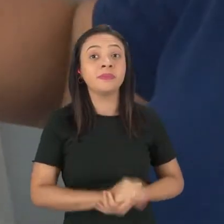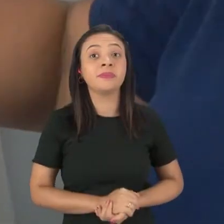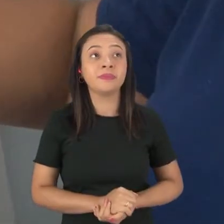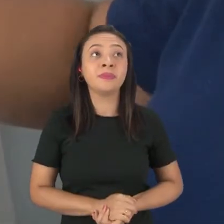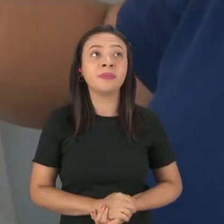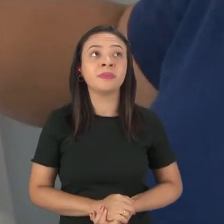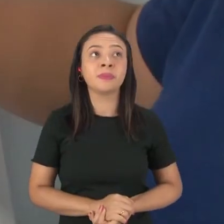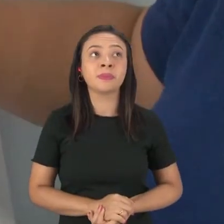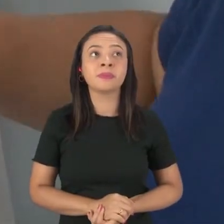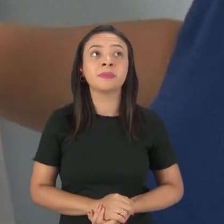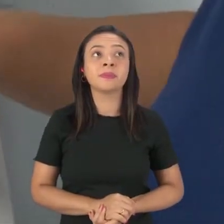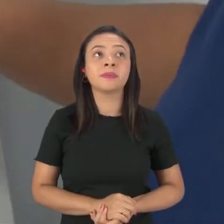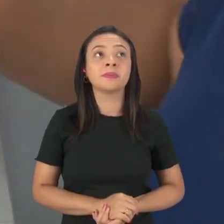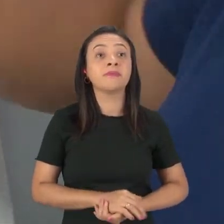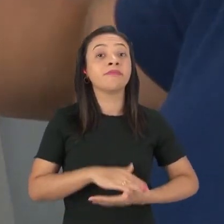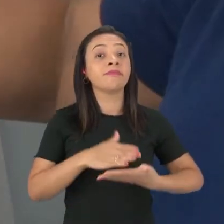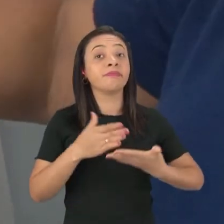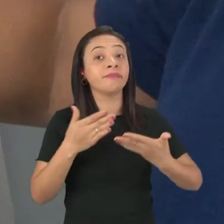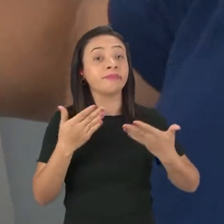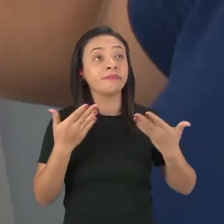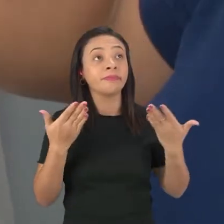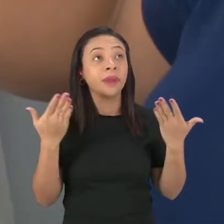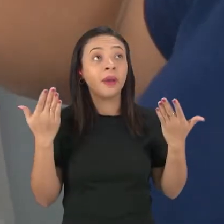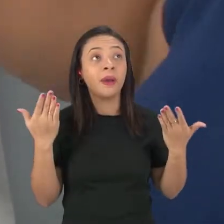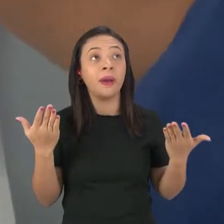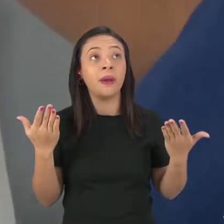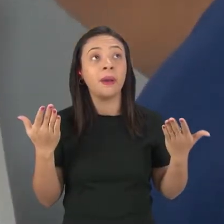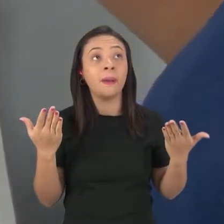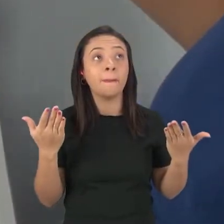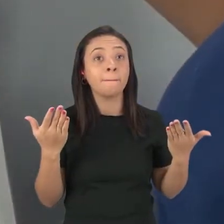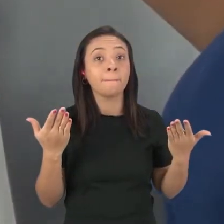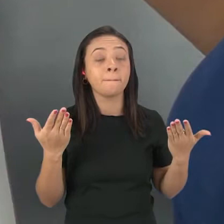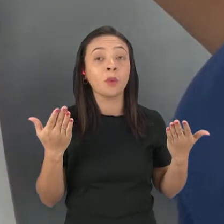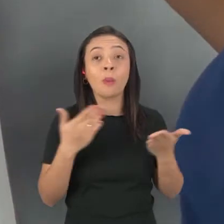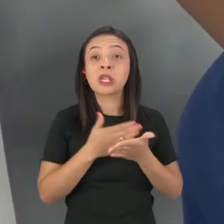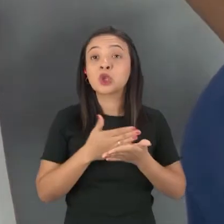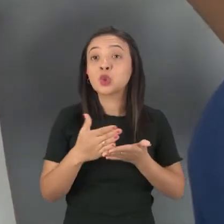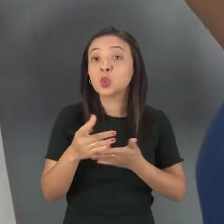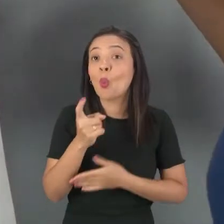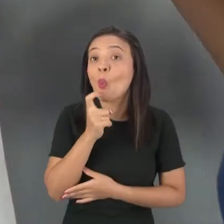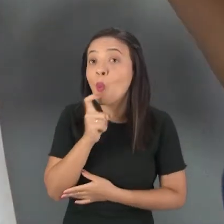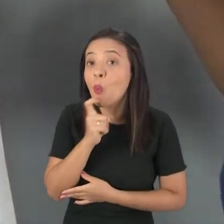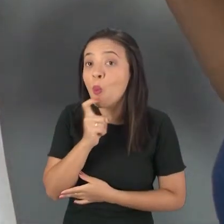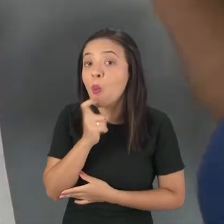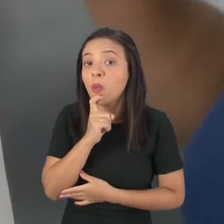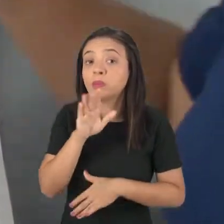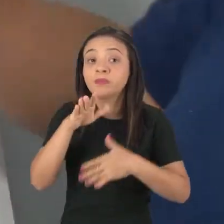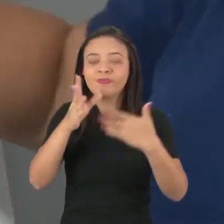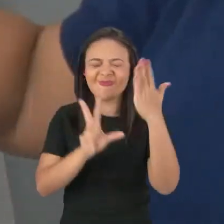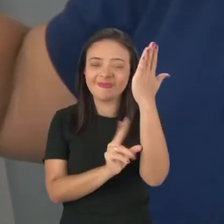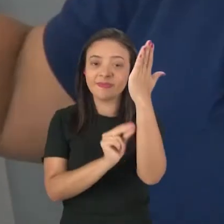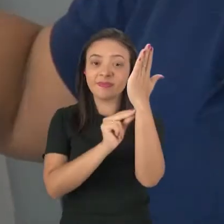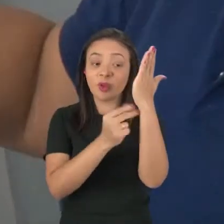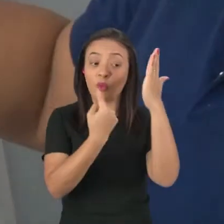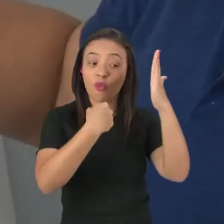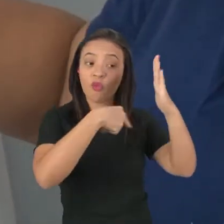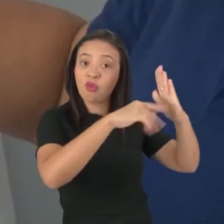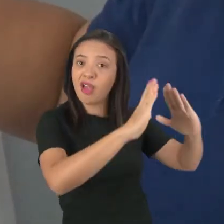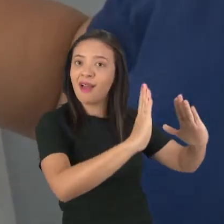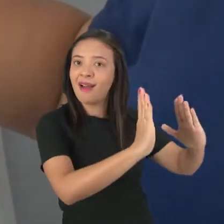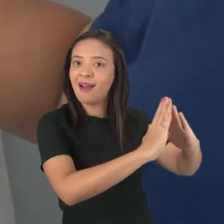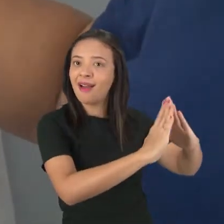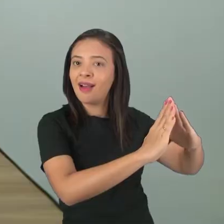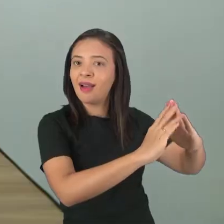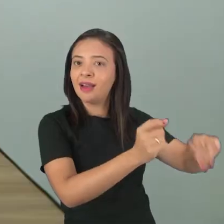é bem aqui a formiga Então quando chegou o inverno a cigarra veio a casa da